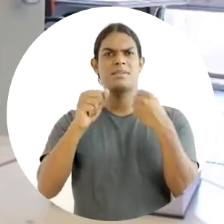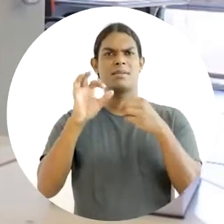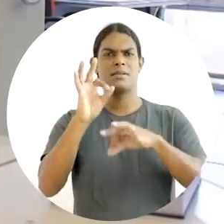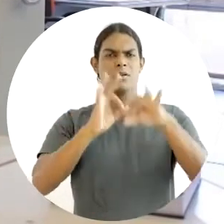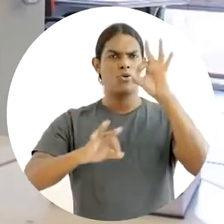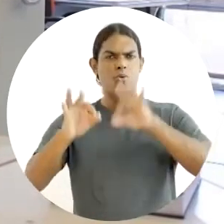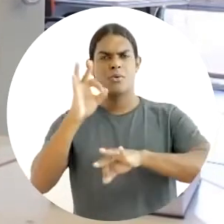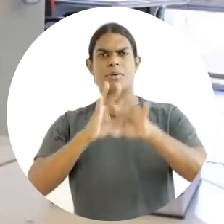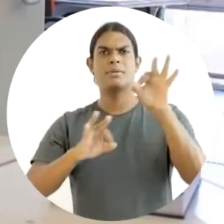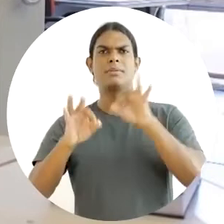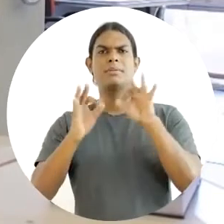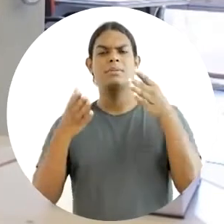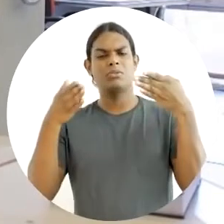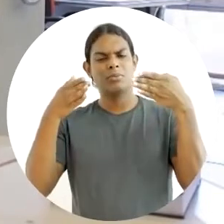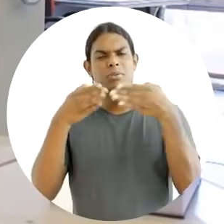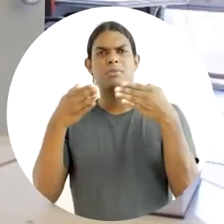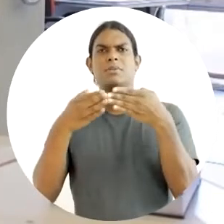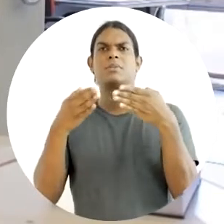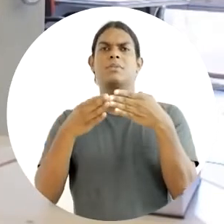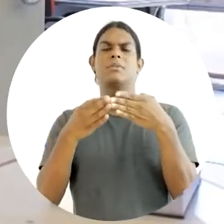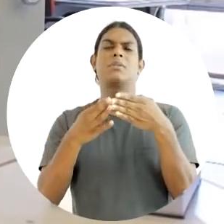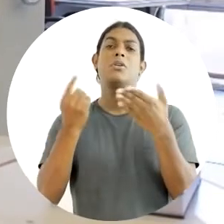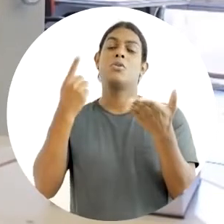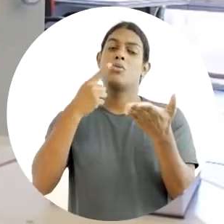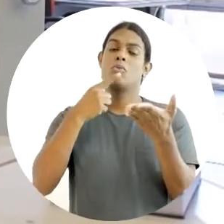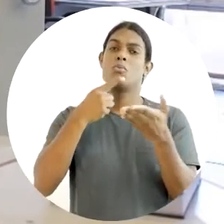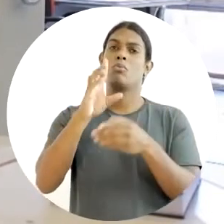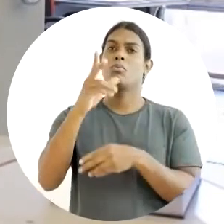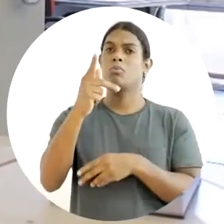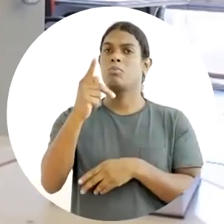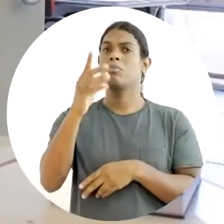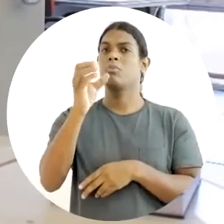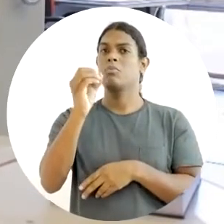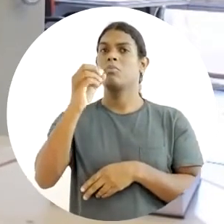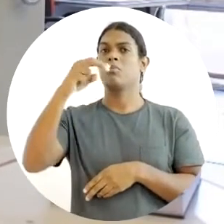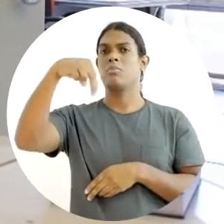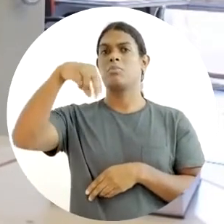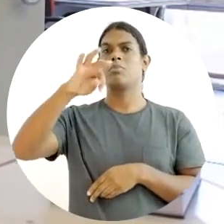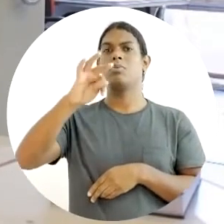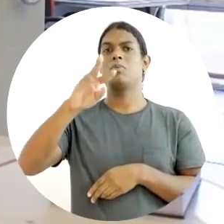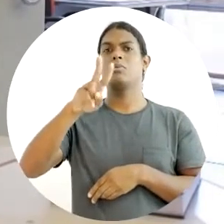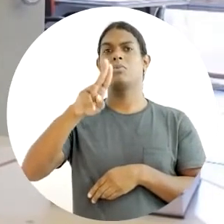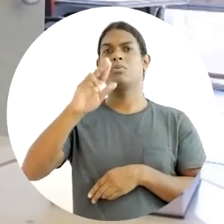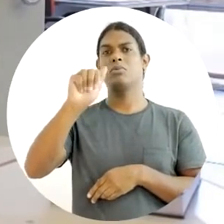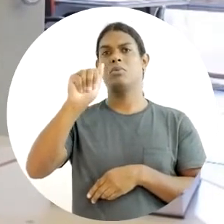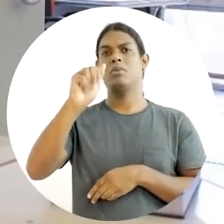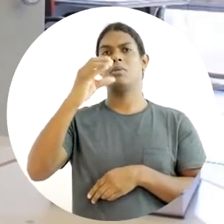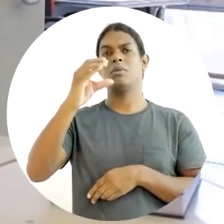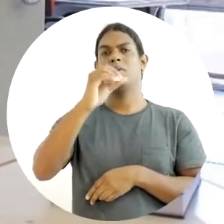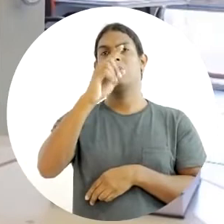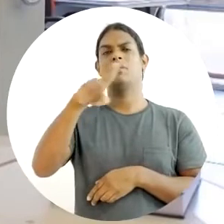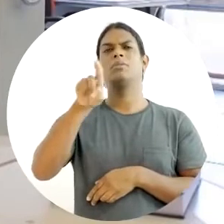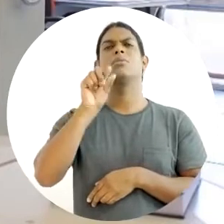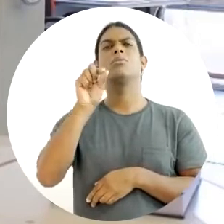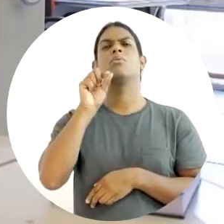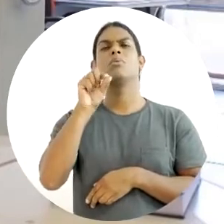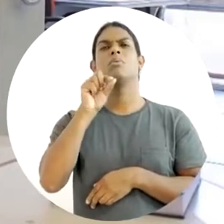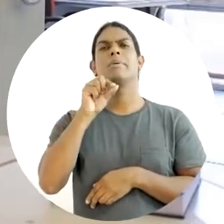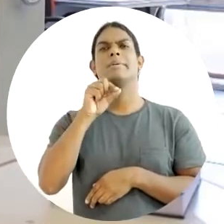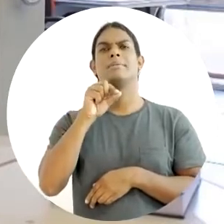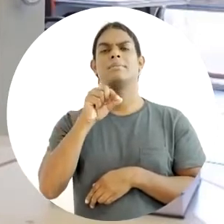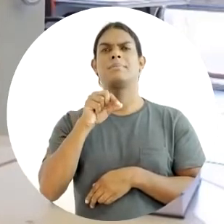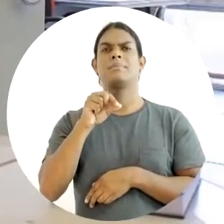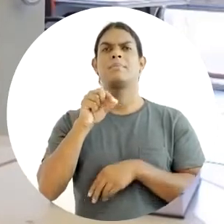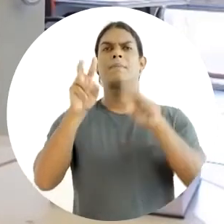pontuações também que nós colocamos no caderno. Quais são as fontes de informação que nós